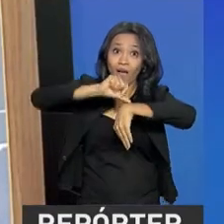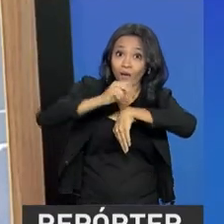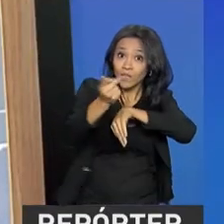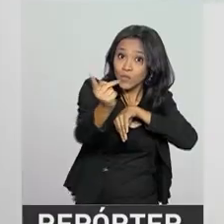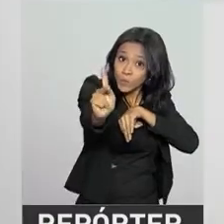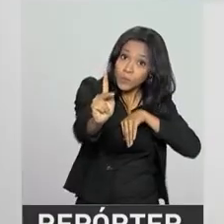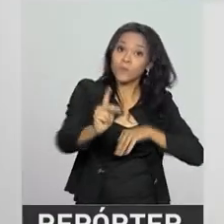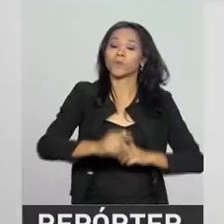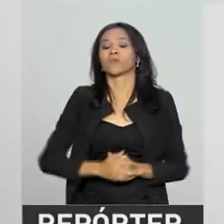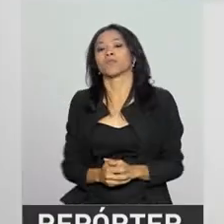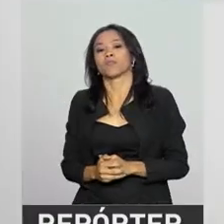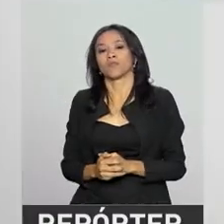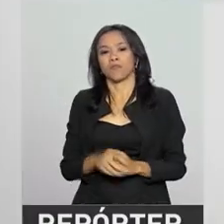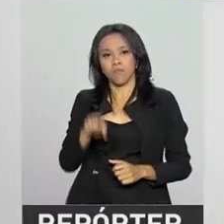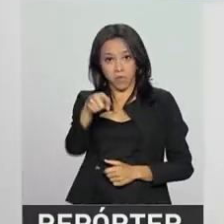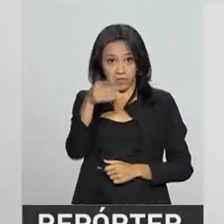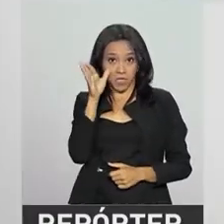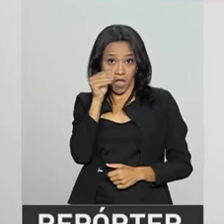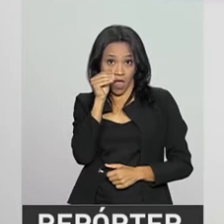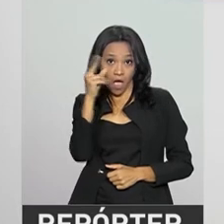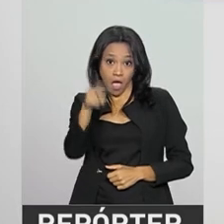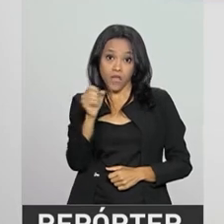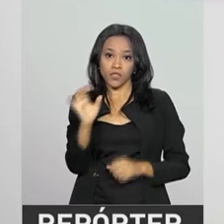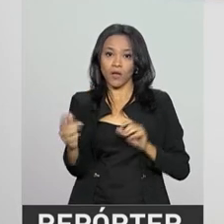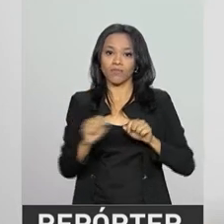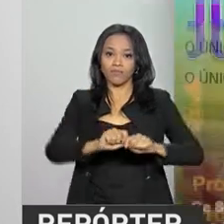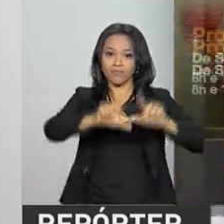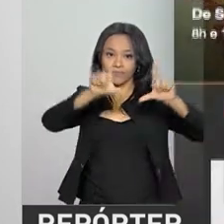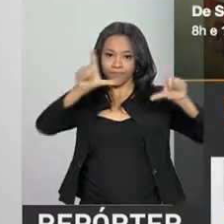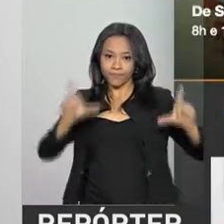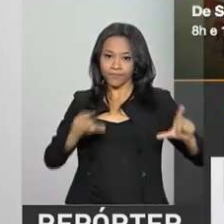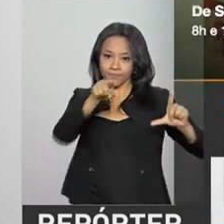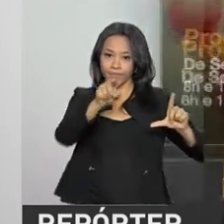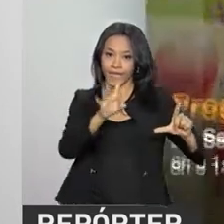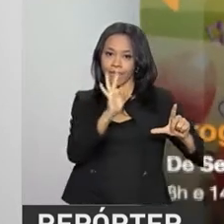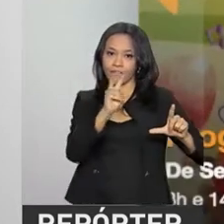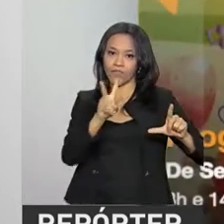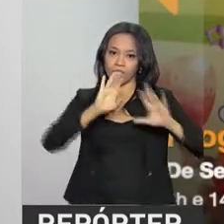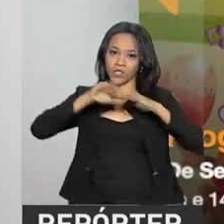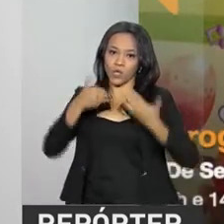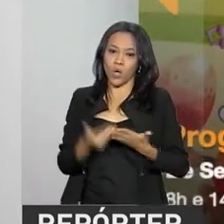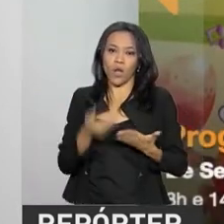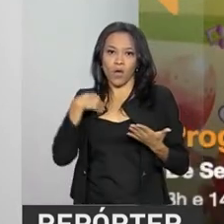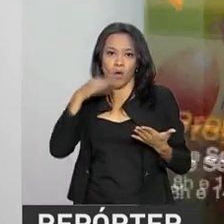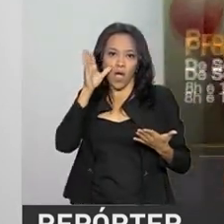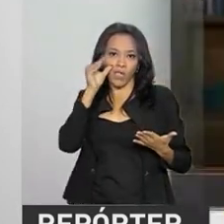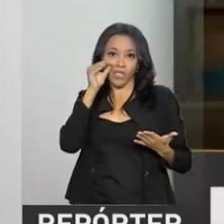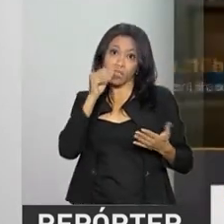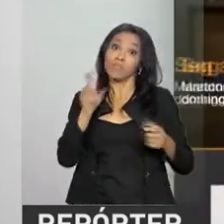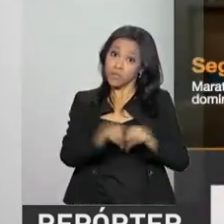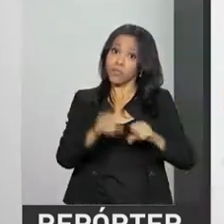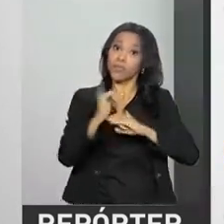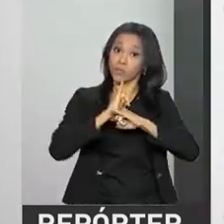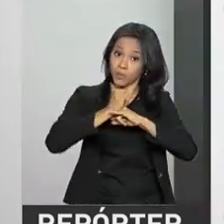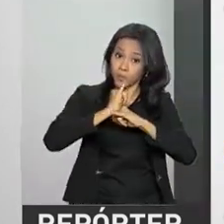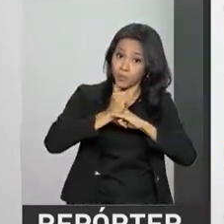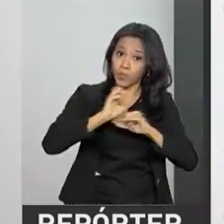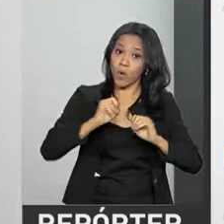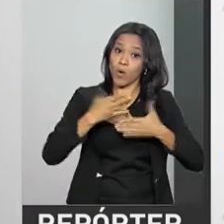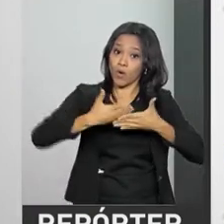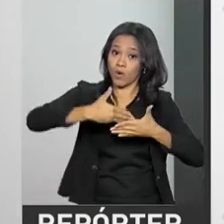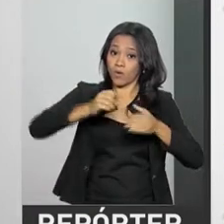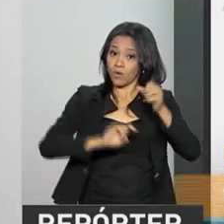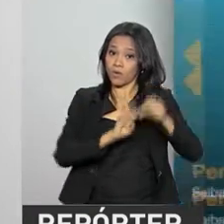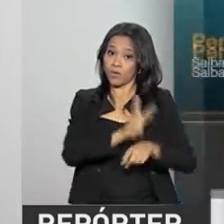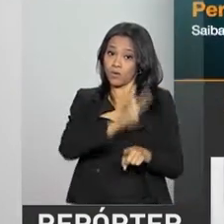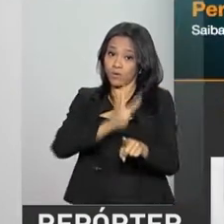rua para ver o programa basta sintonizar o canal da tv escola ou assistir online no youtube ou no site o estudante